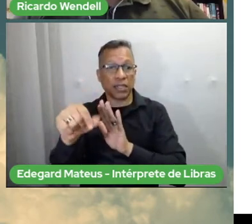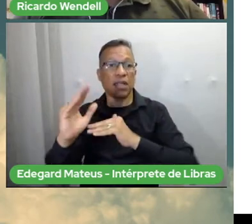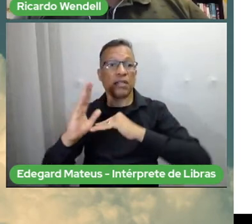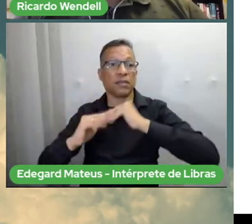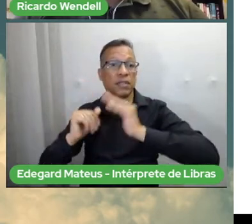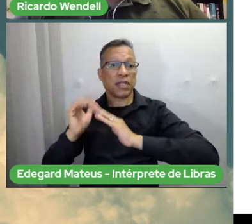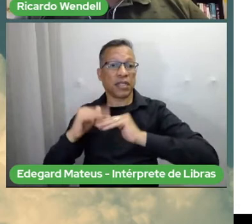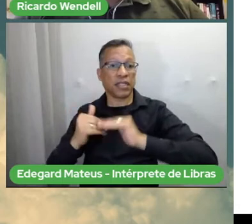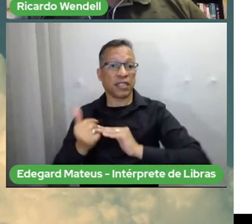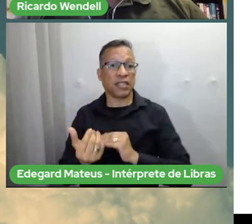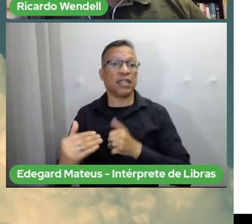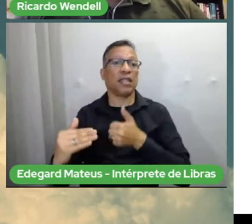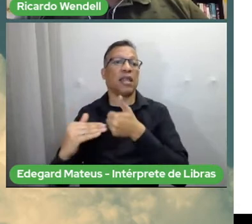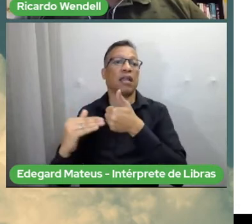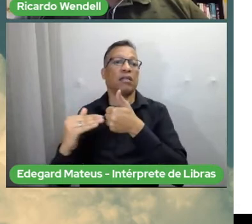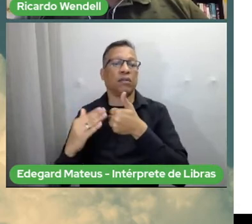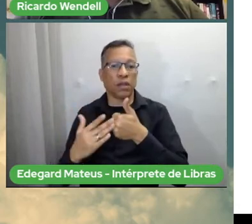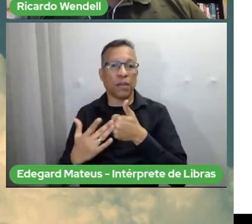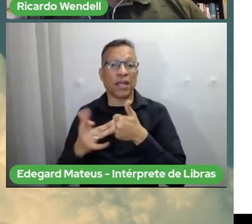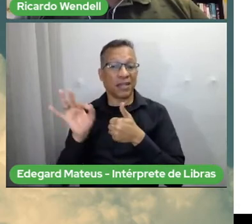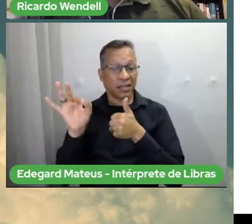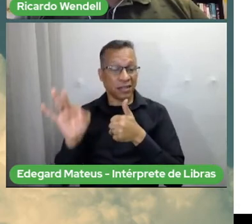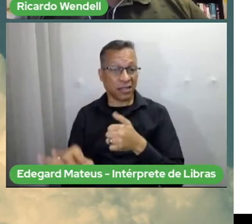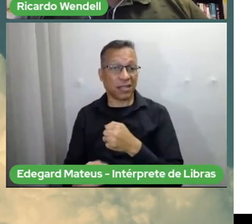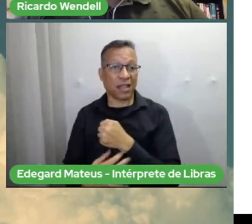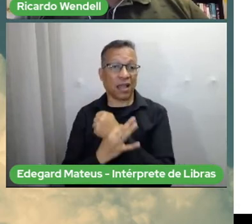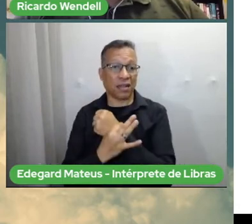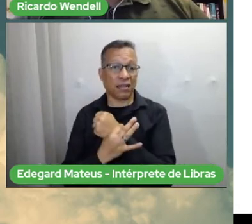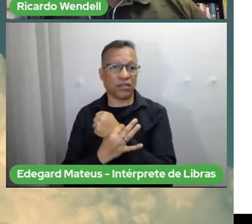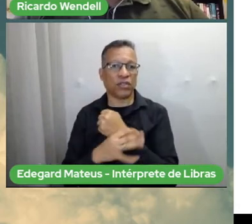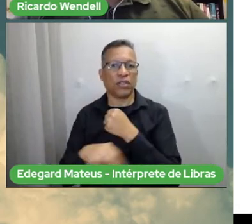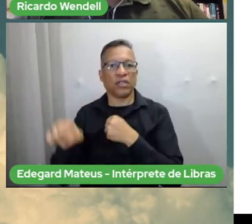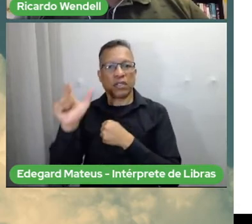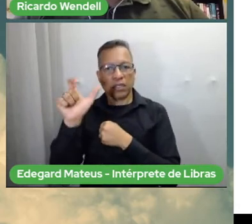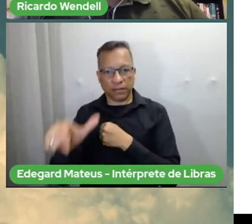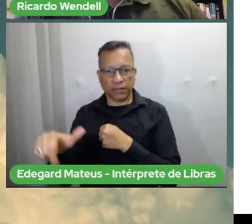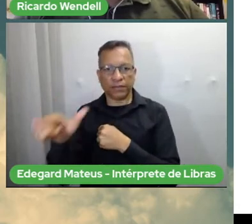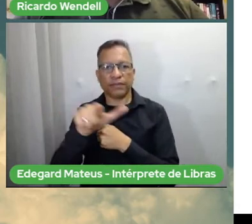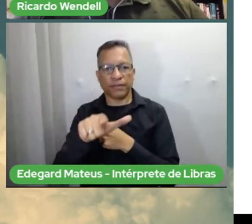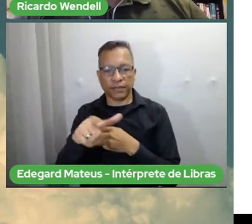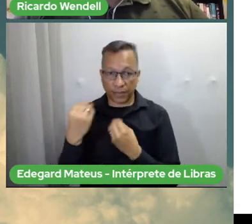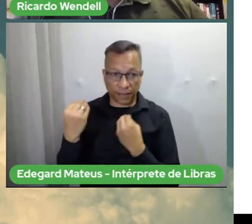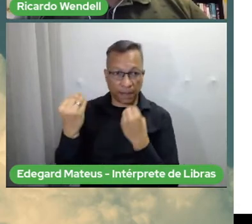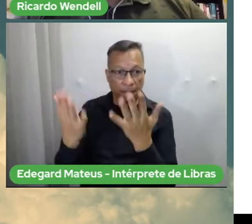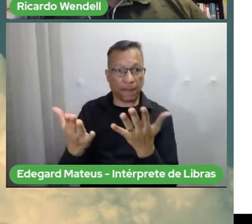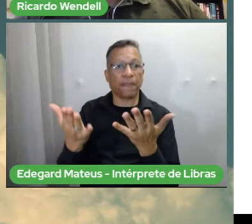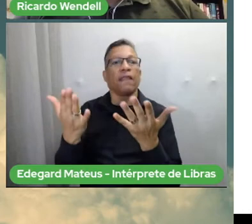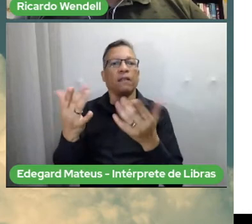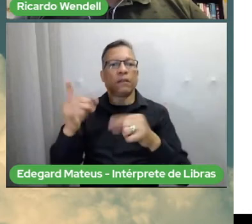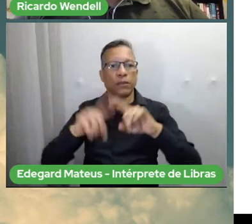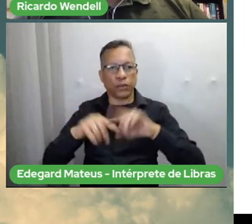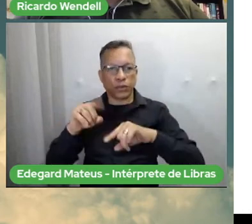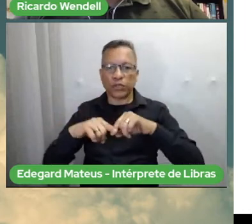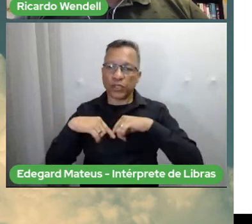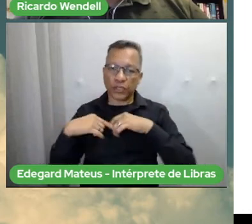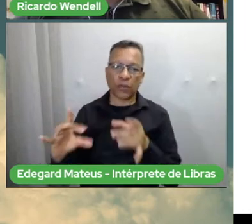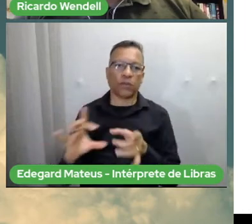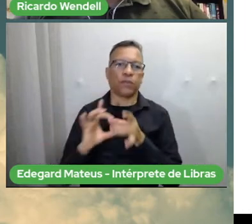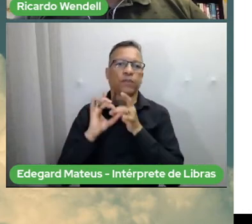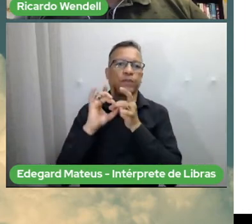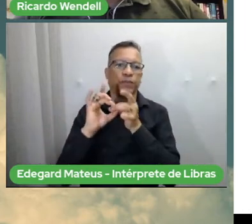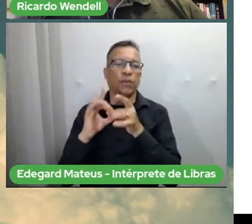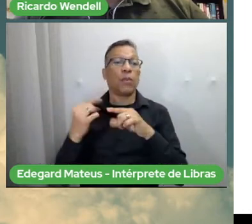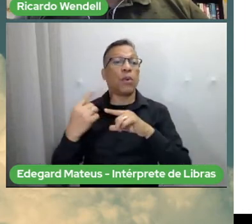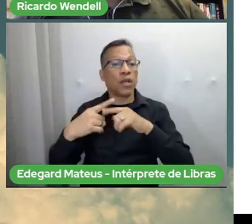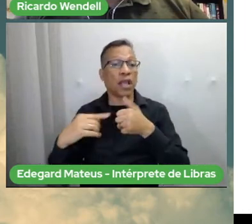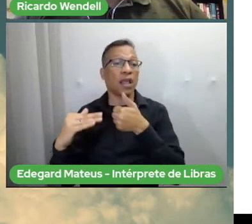dados. Para quê? Para garantir com que essa entrega seja conectada. Dados precisam andar